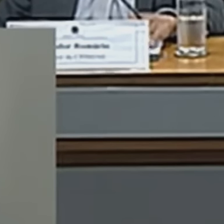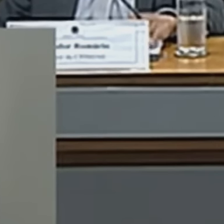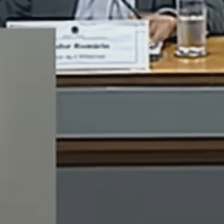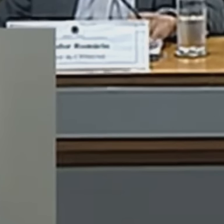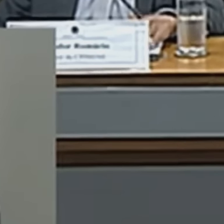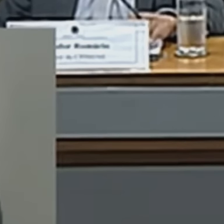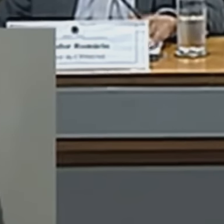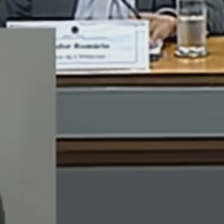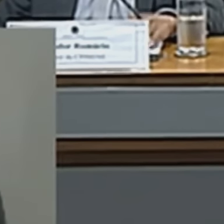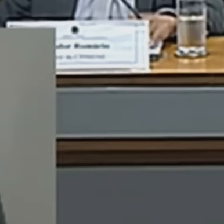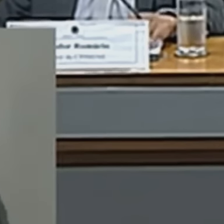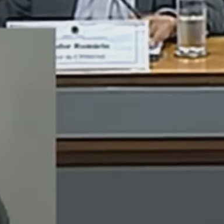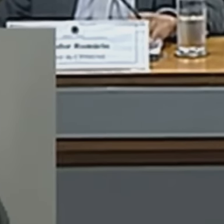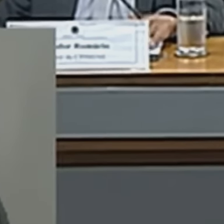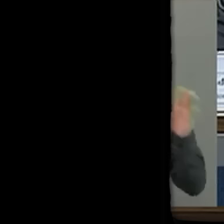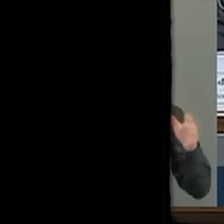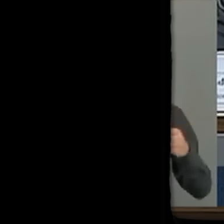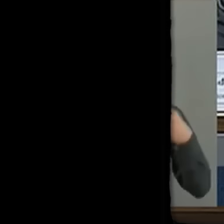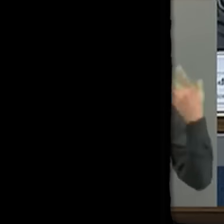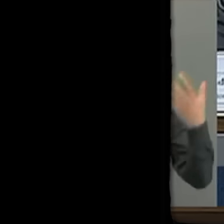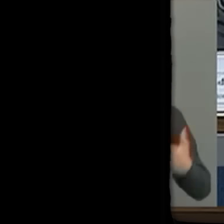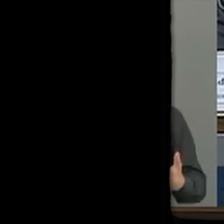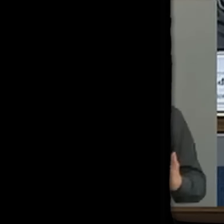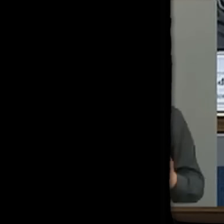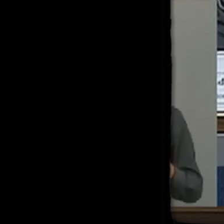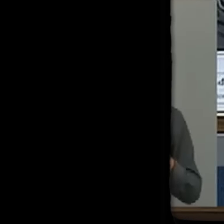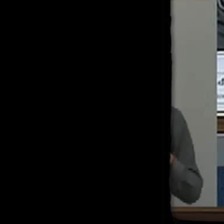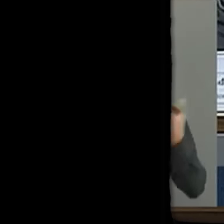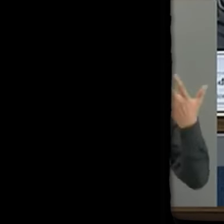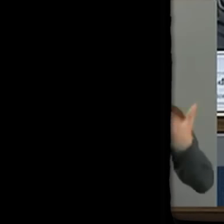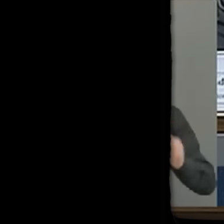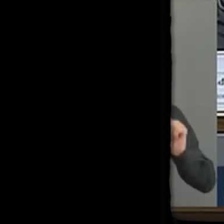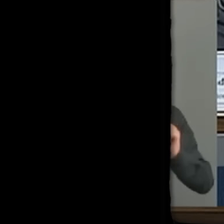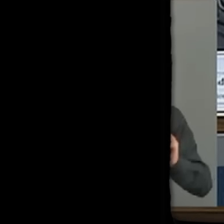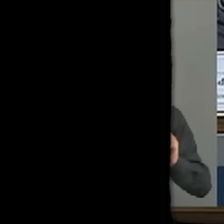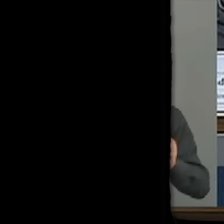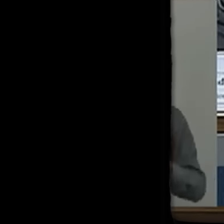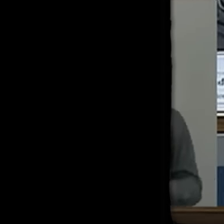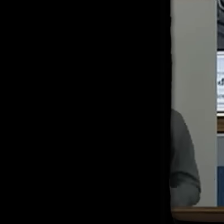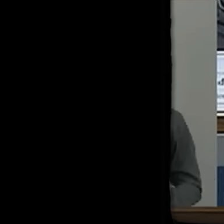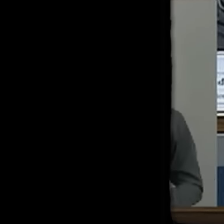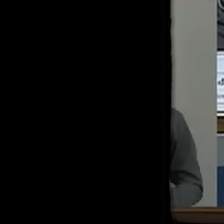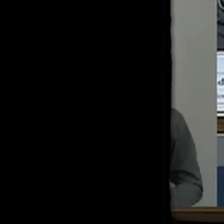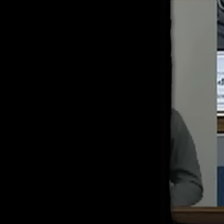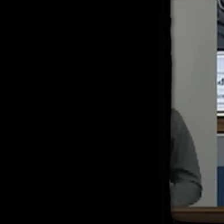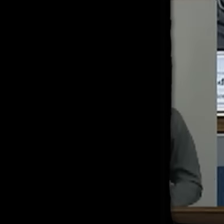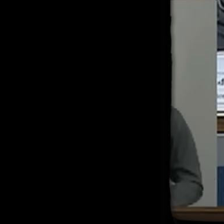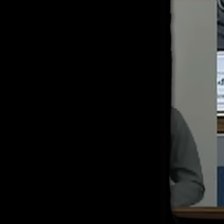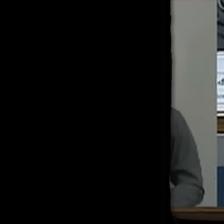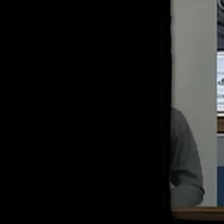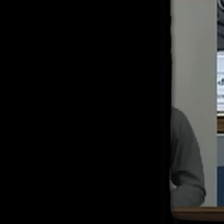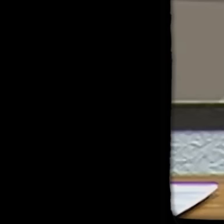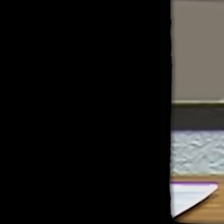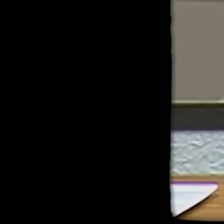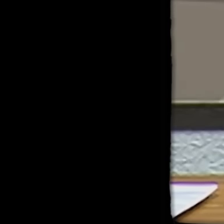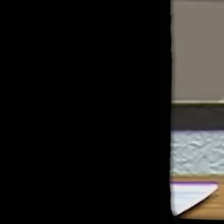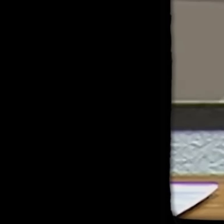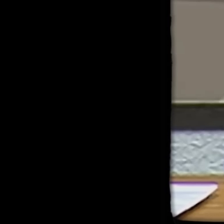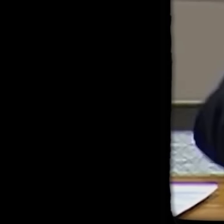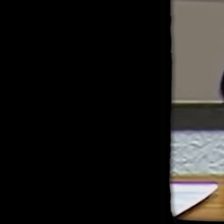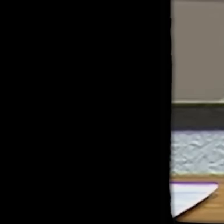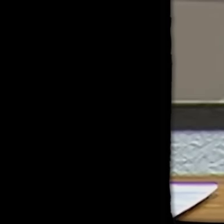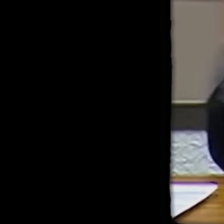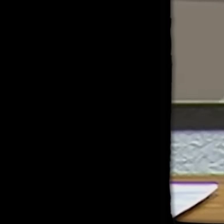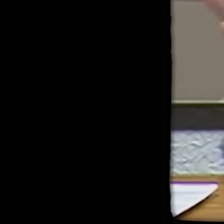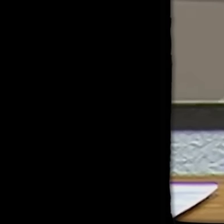ar, com um ponto de interrogação. Que eu não queria ter, se eu fosse o Paquetá, um tio desse. Ou seja,